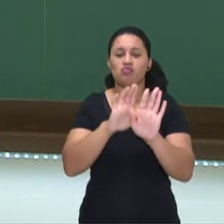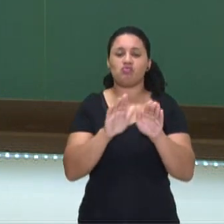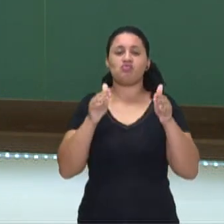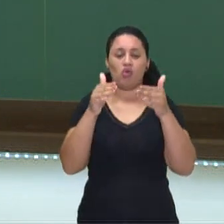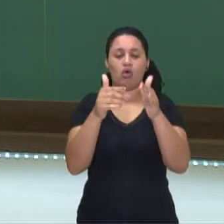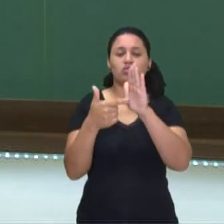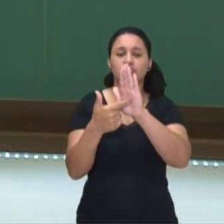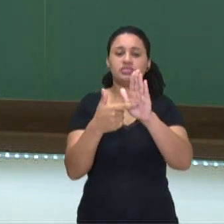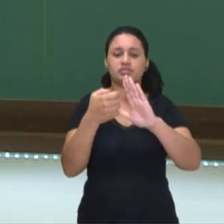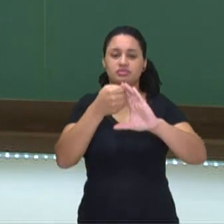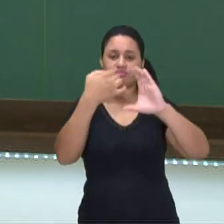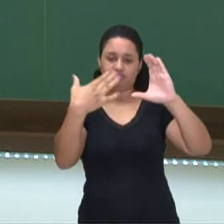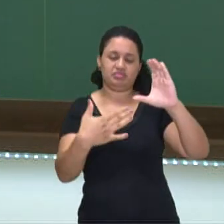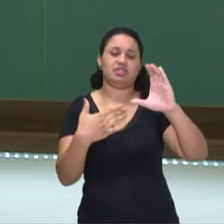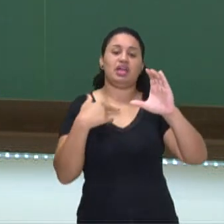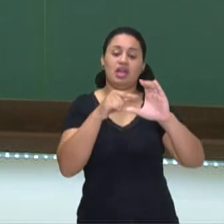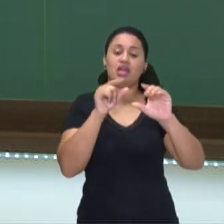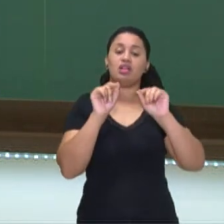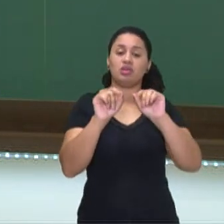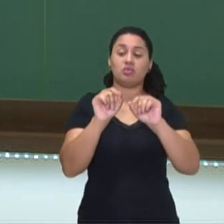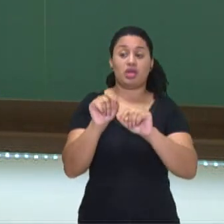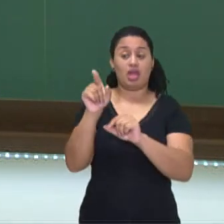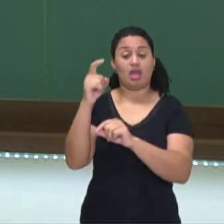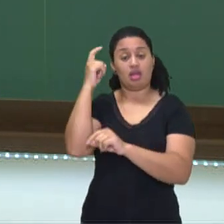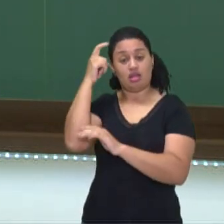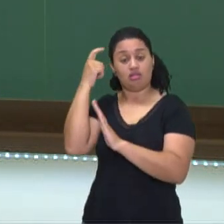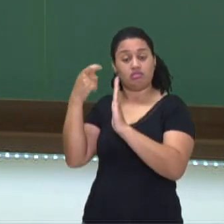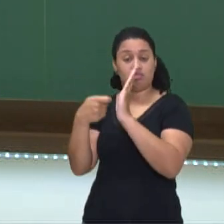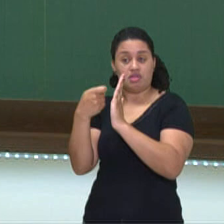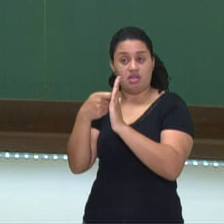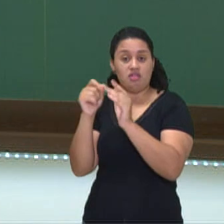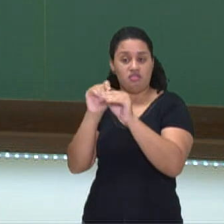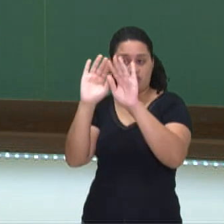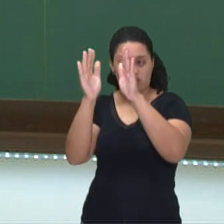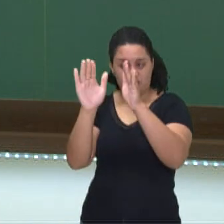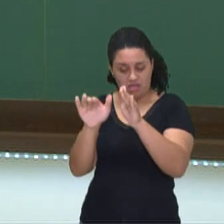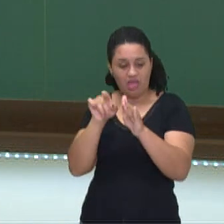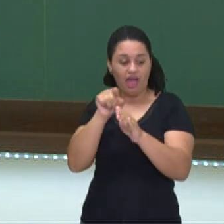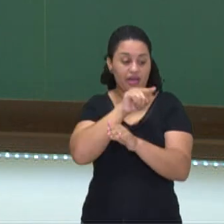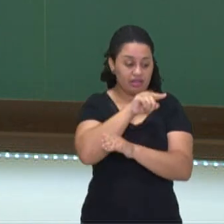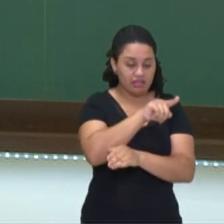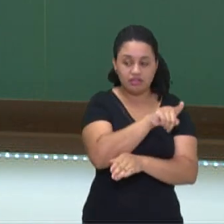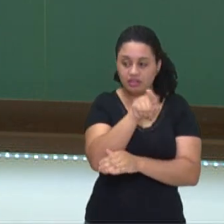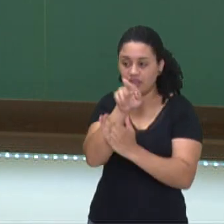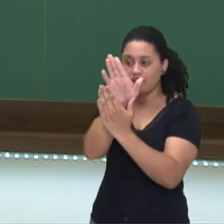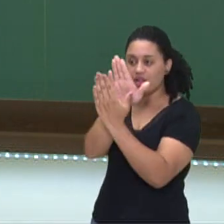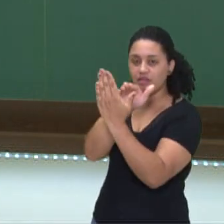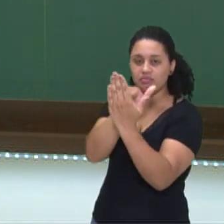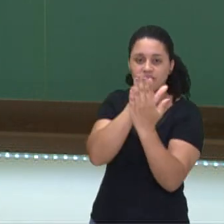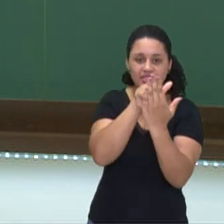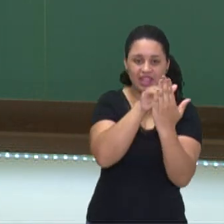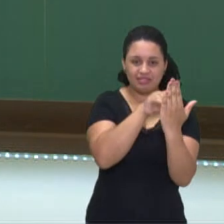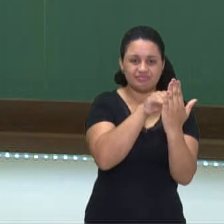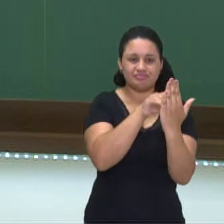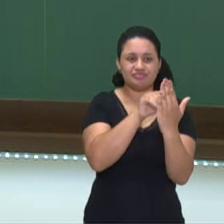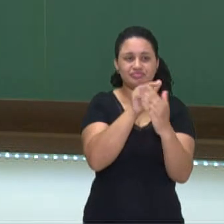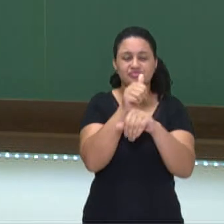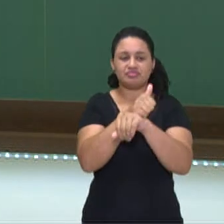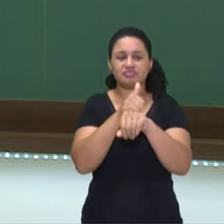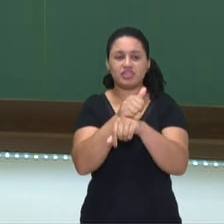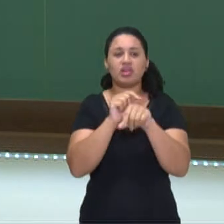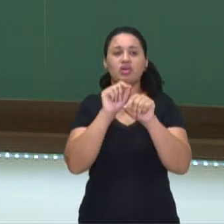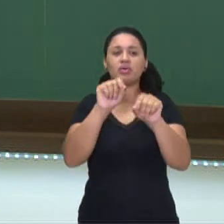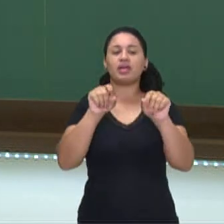isso. Foi muito tempo encarnador das obras de Antônio Francisco de Lisboa, das suas esculturas, que era uma profissão. Ele era